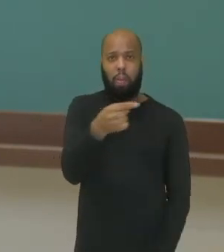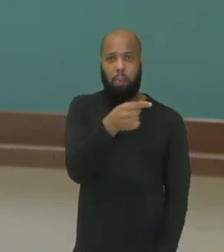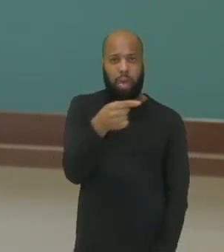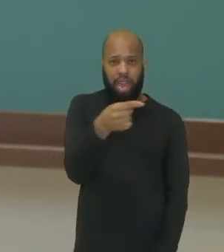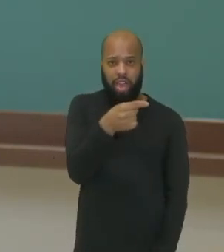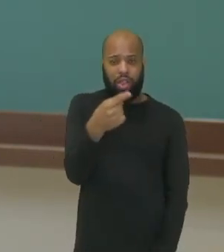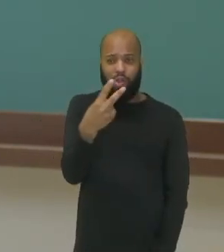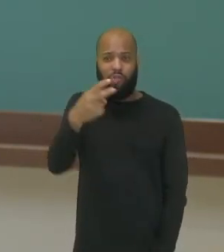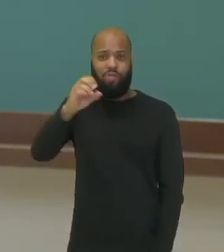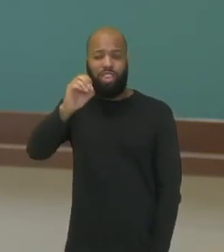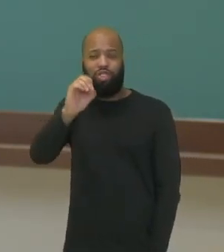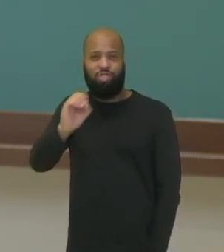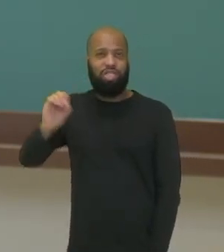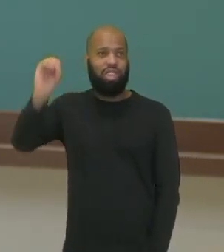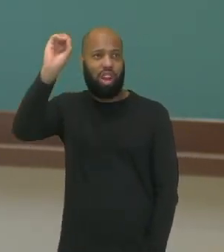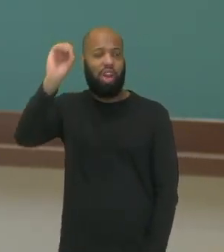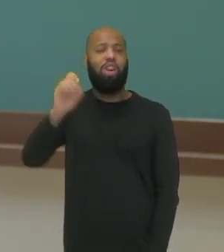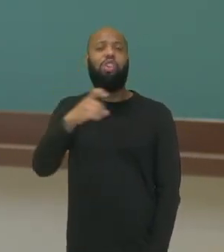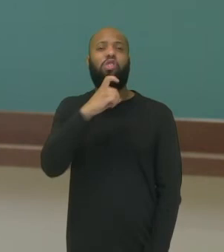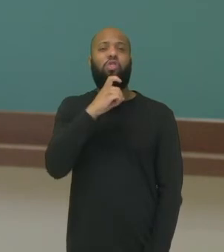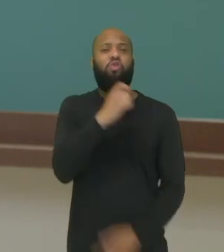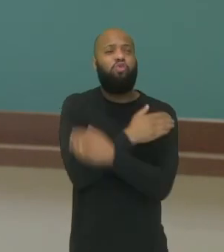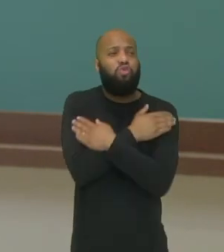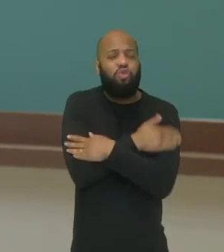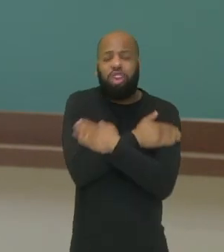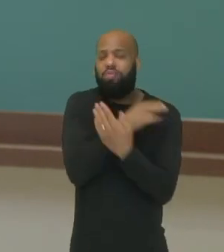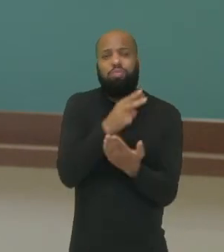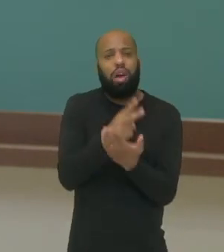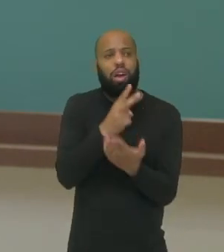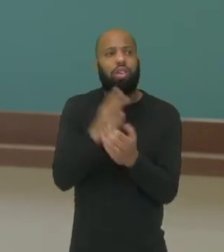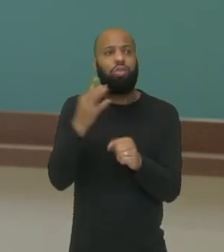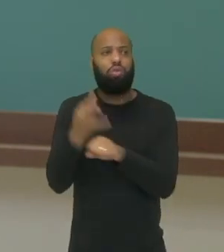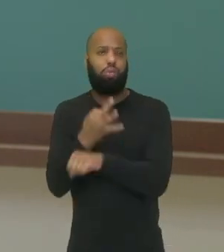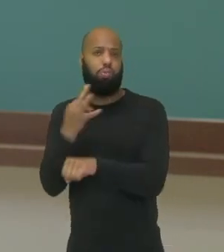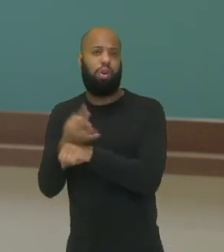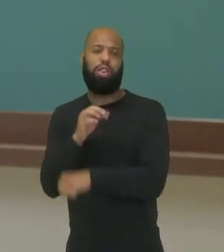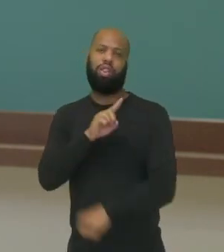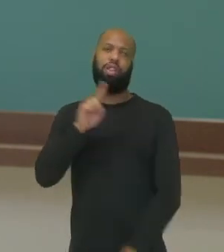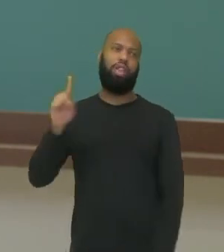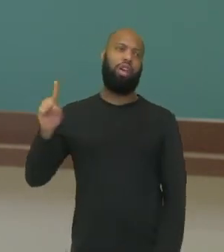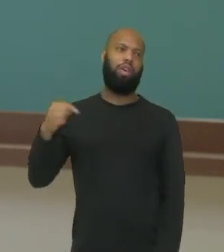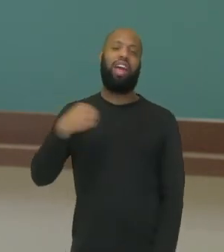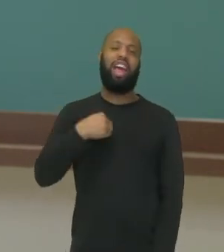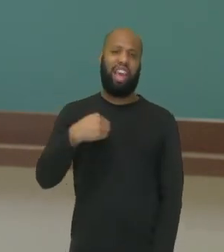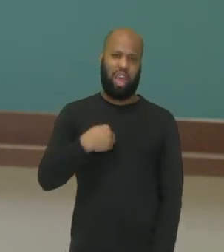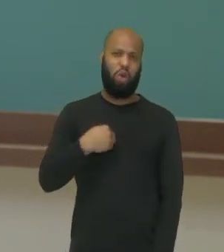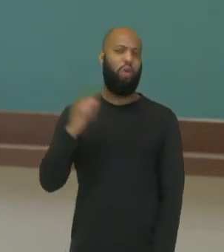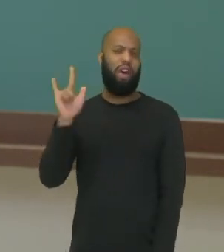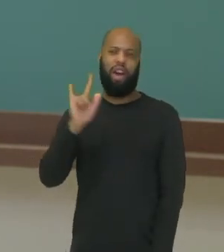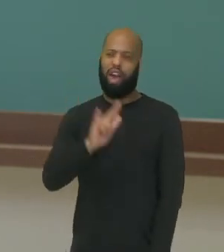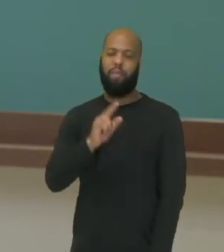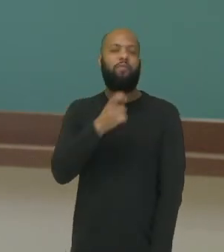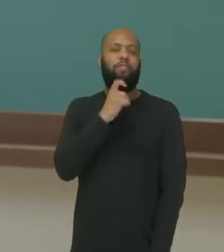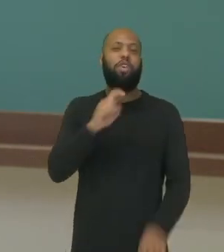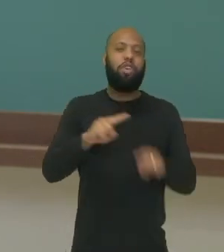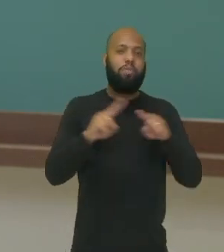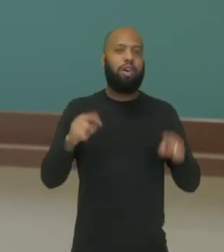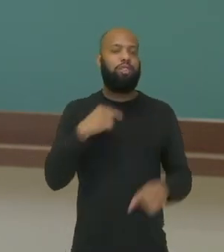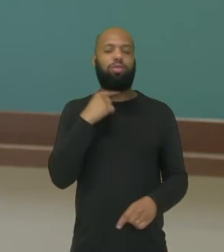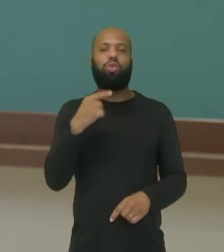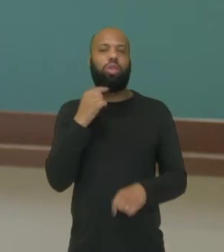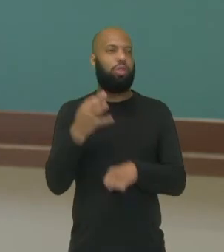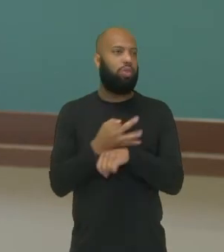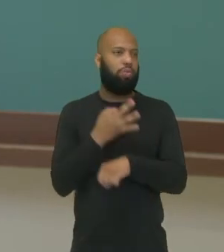menos 20 graus. Nós não iríamos suportar. Até eu que sou amante do frio, eu não iria suportar menos